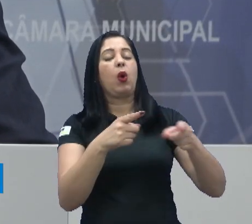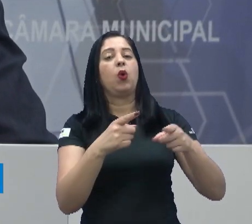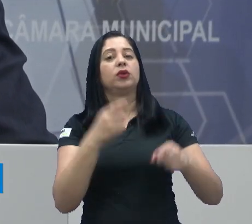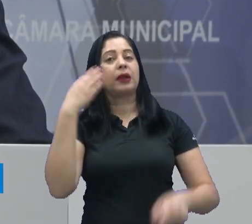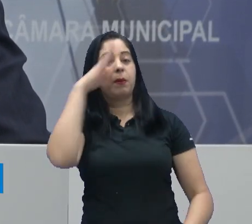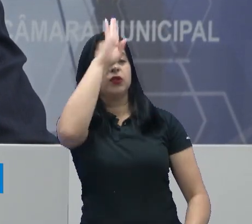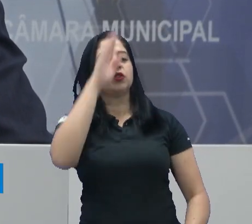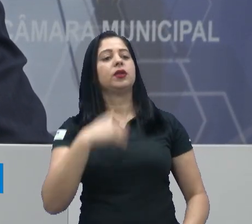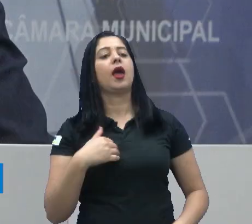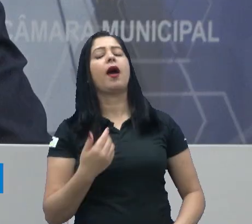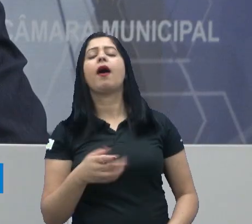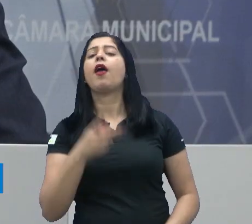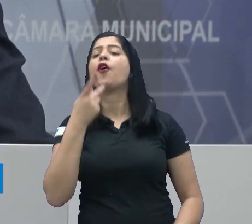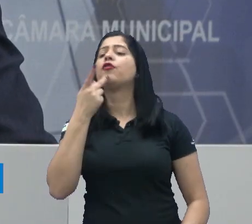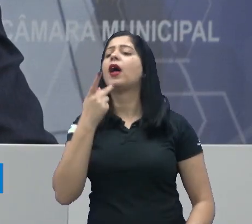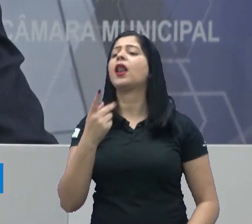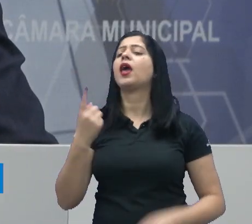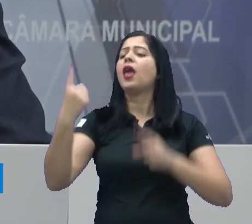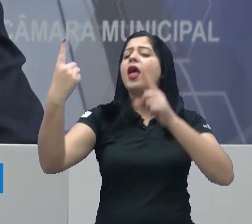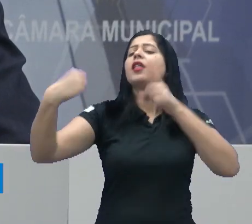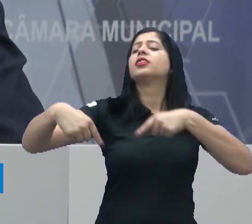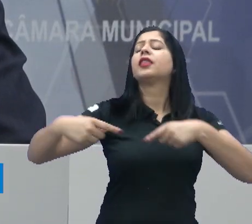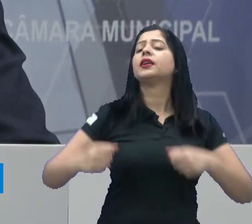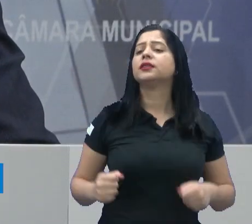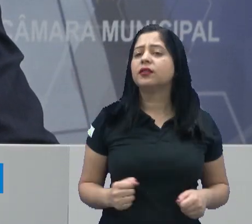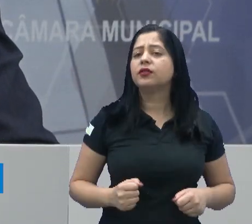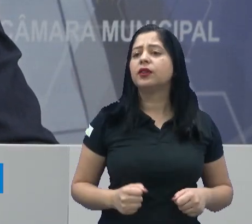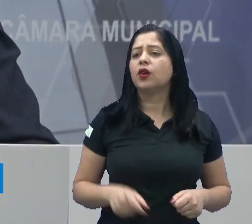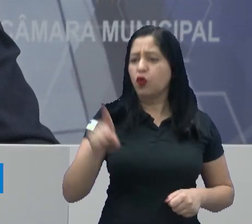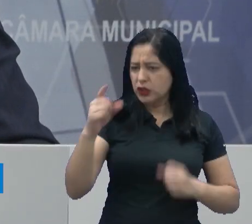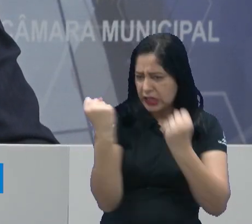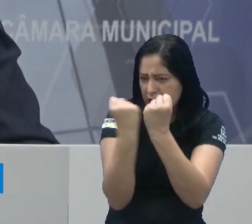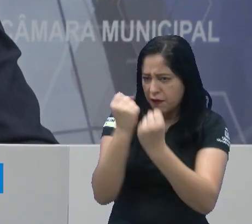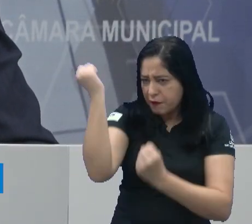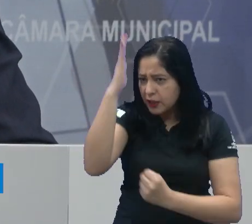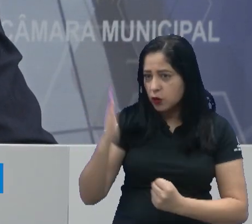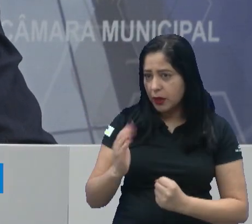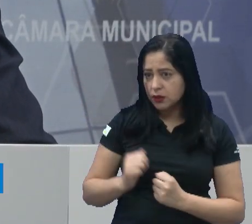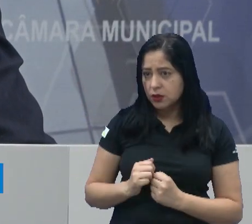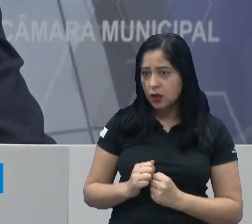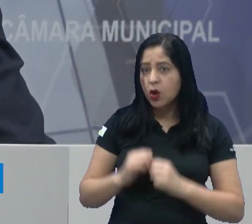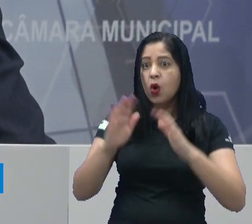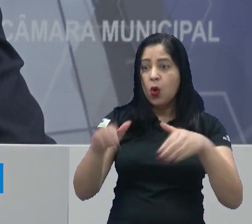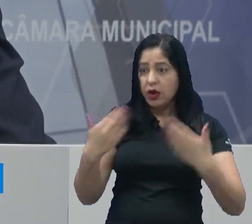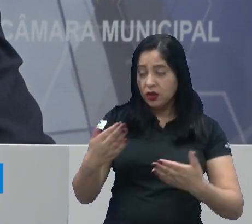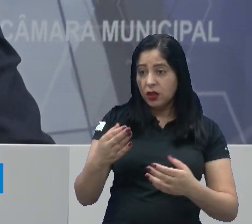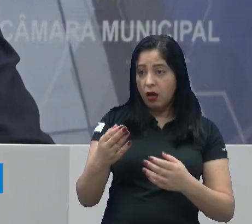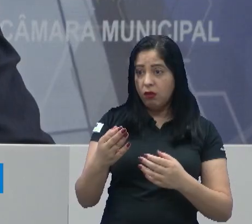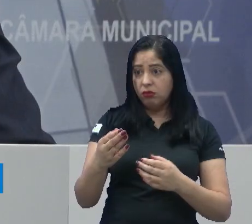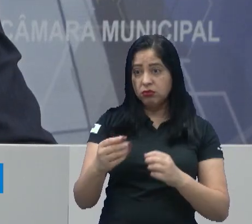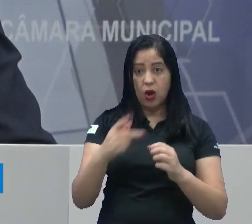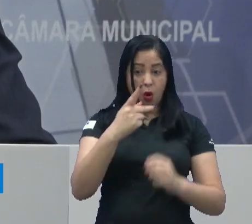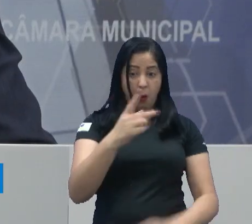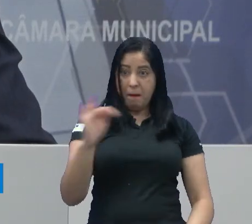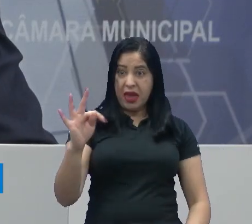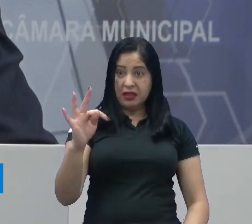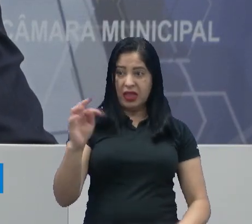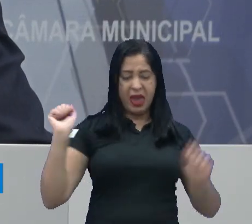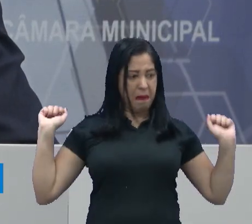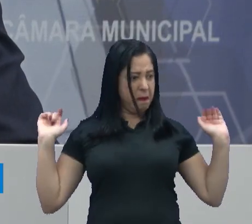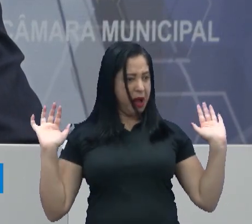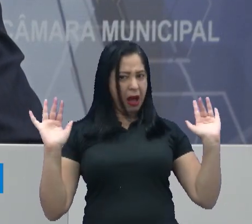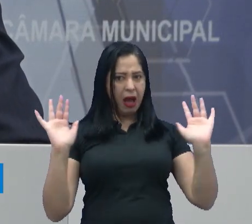desafio a ela, já que ela é defensora da soberania nacional, que leve o PT às ruas, que leve a esquerda às ruas e defenda o